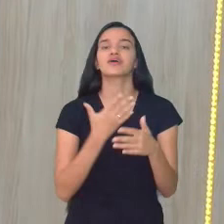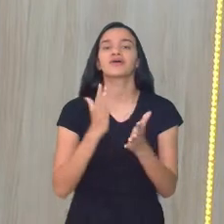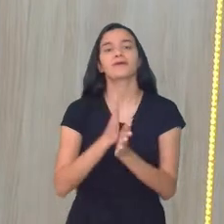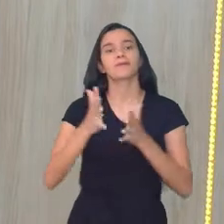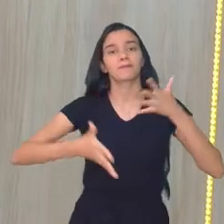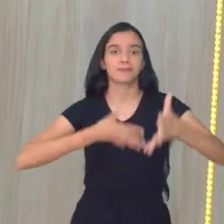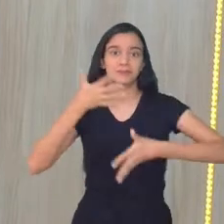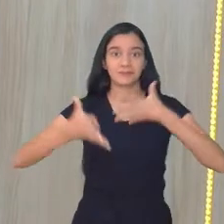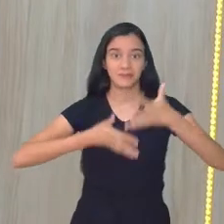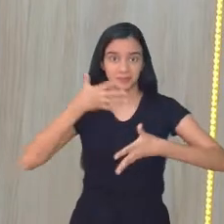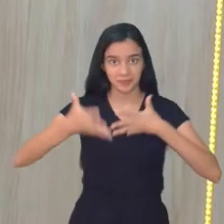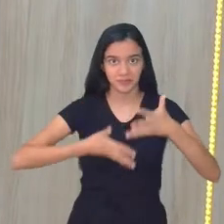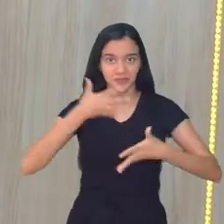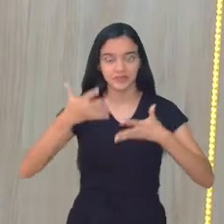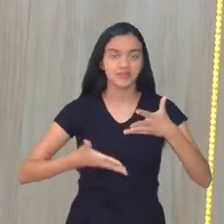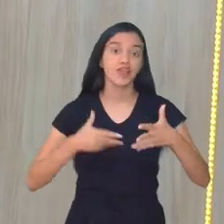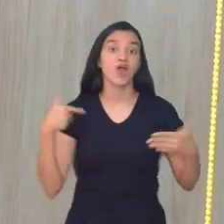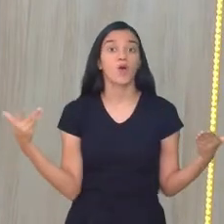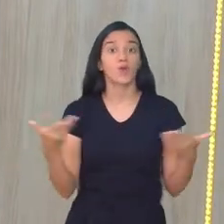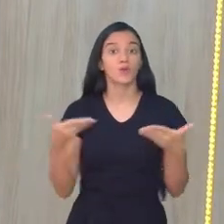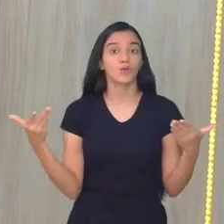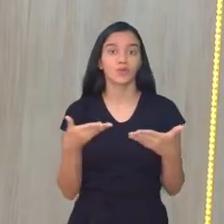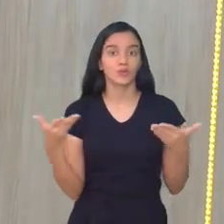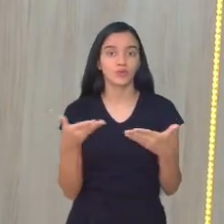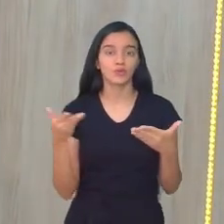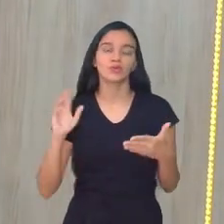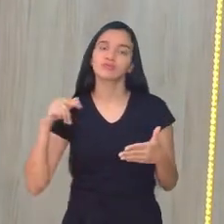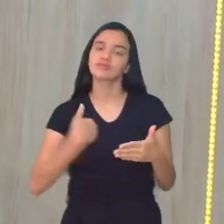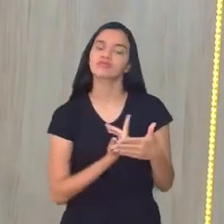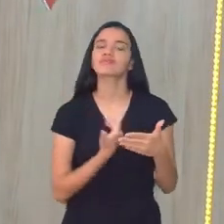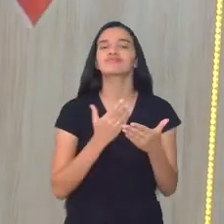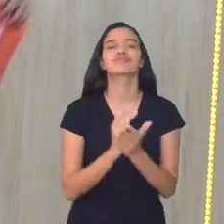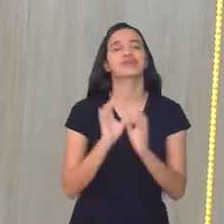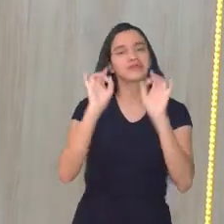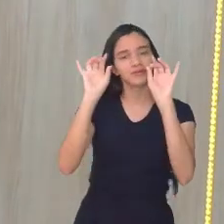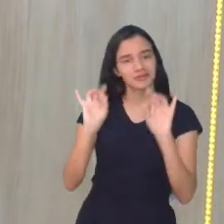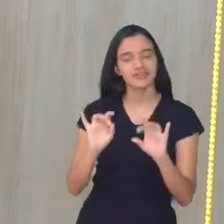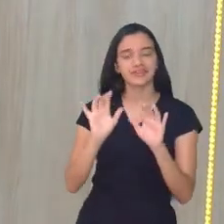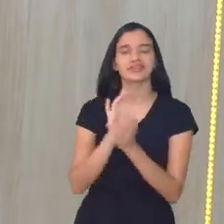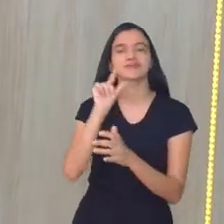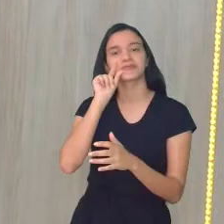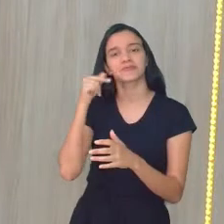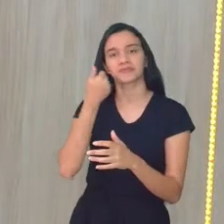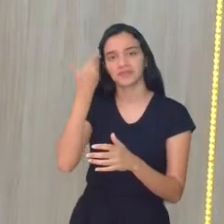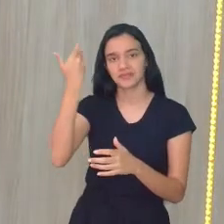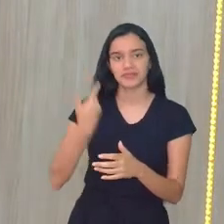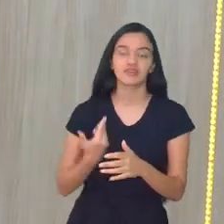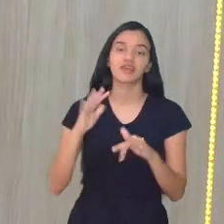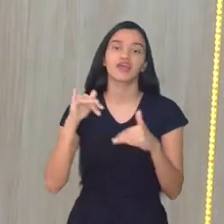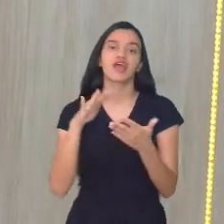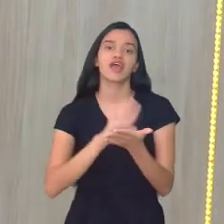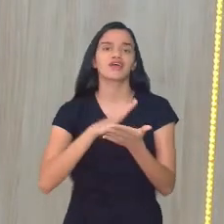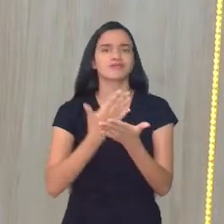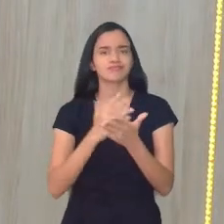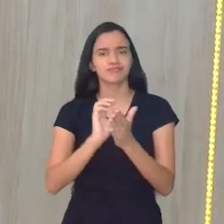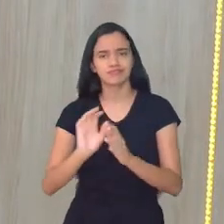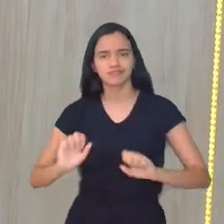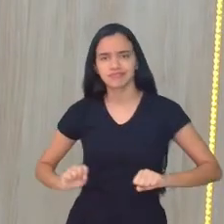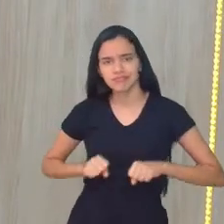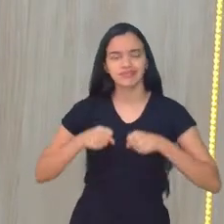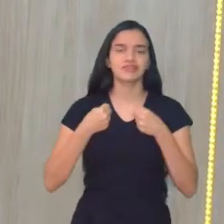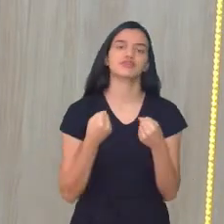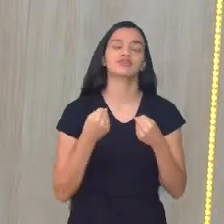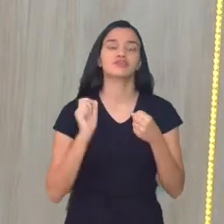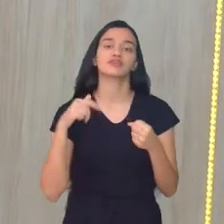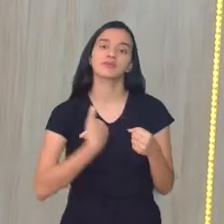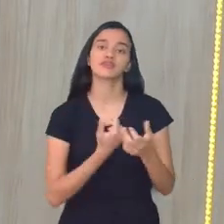Língua Brasileira de Sinais. E hoje estamos aí com a nossa querida, né, Midian, que está aí, olha, se esforçando